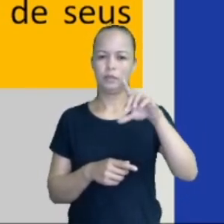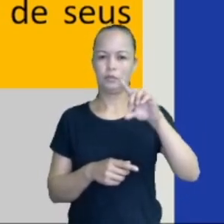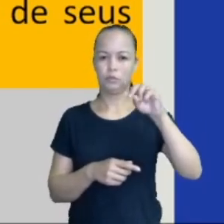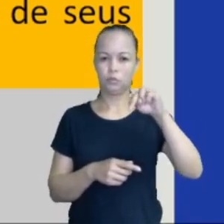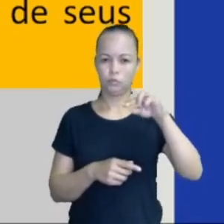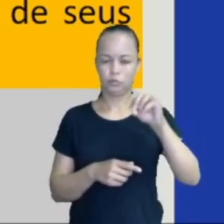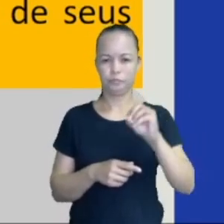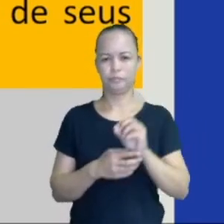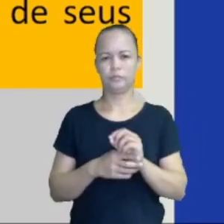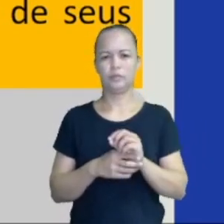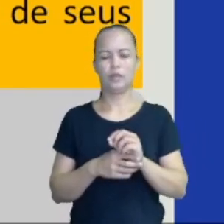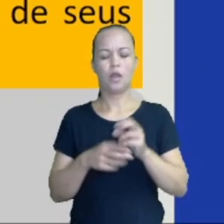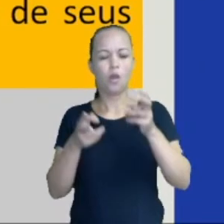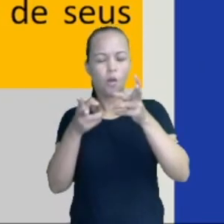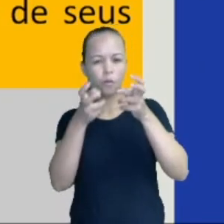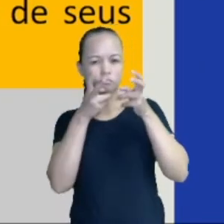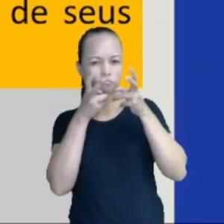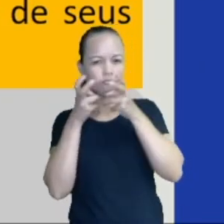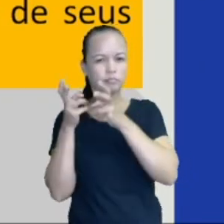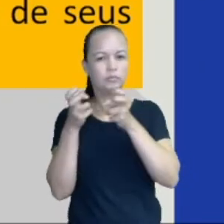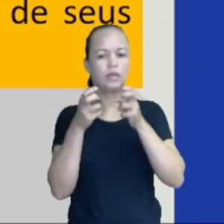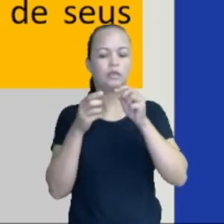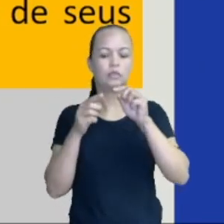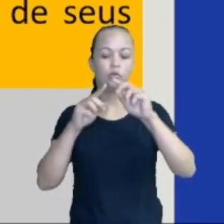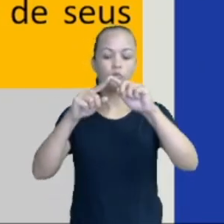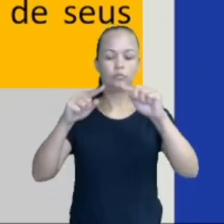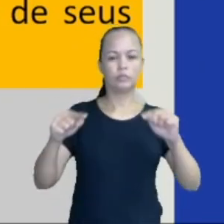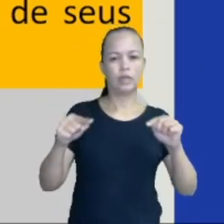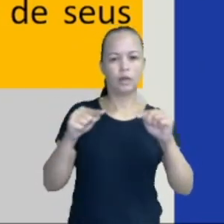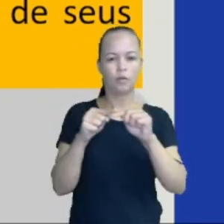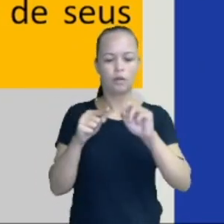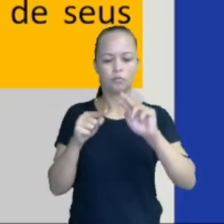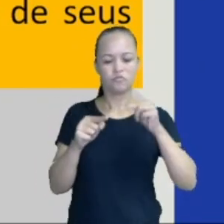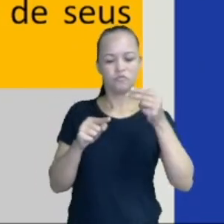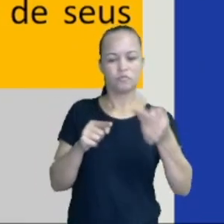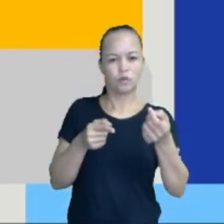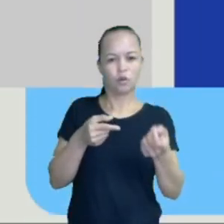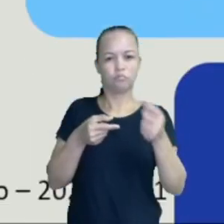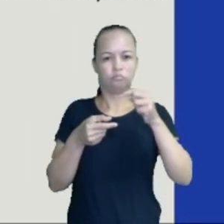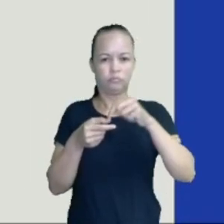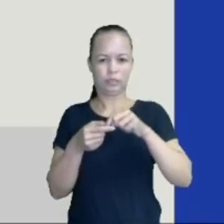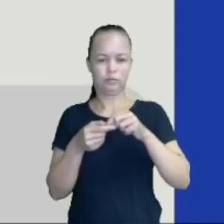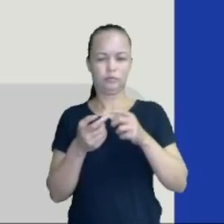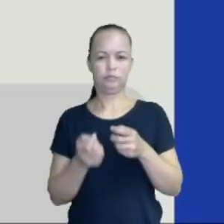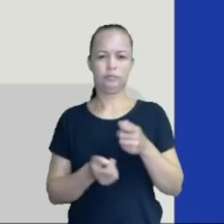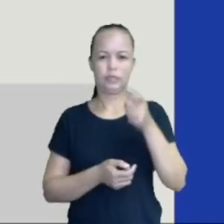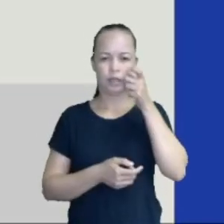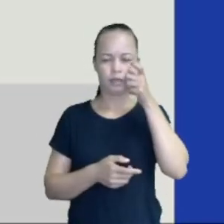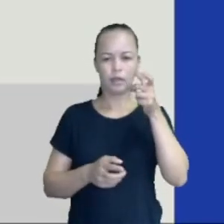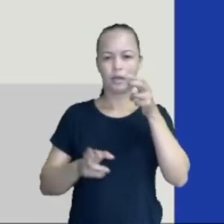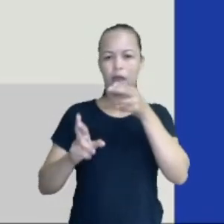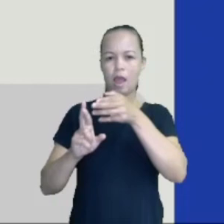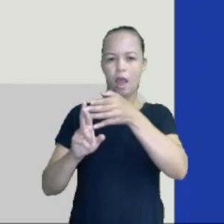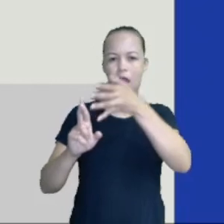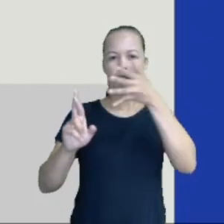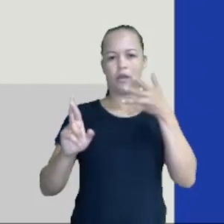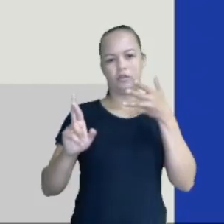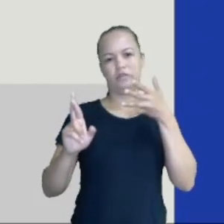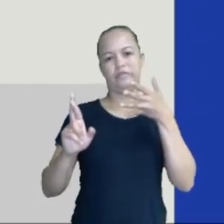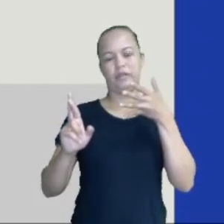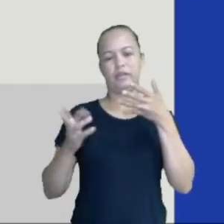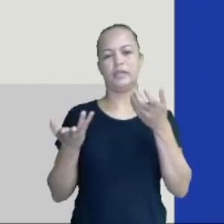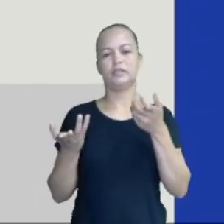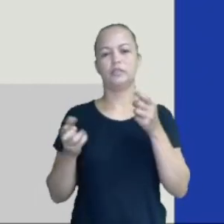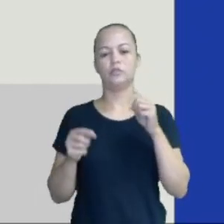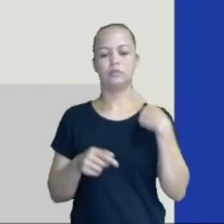medidas de seus lados e de seus ângulos internos. Fica essa dica, as minhas referências, né, do que a